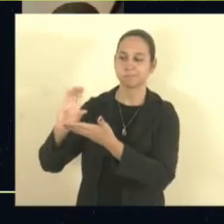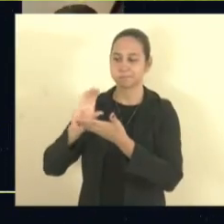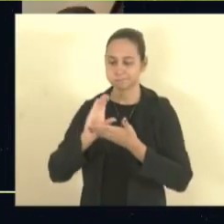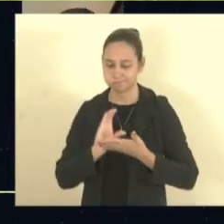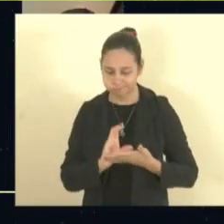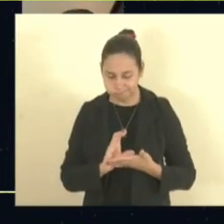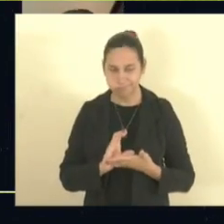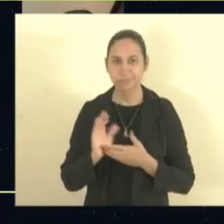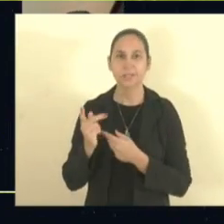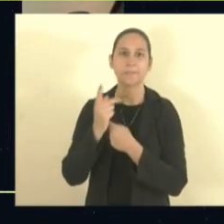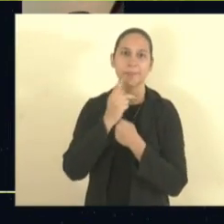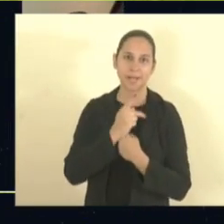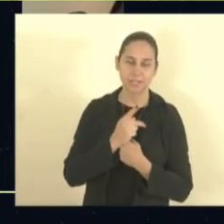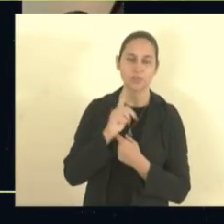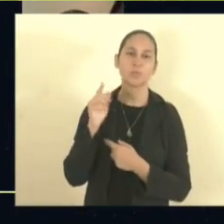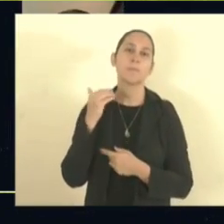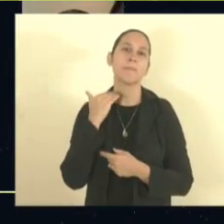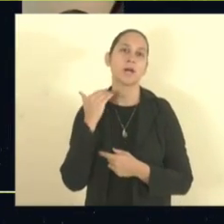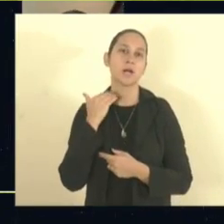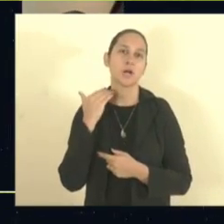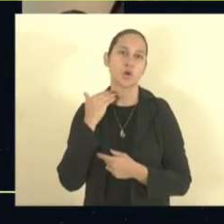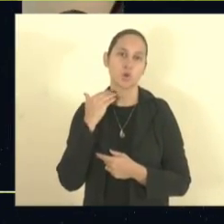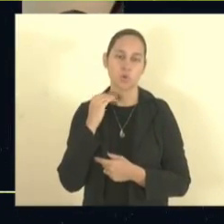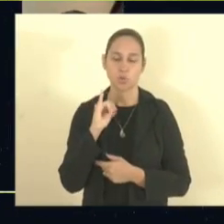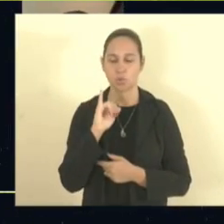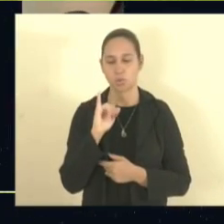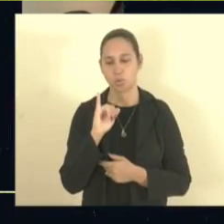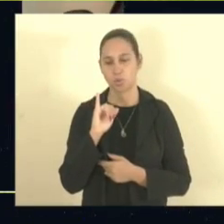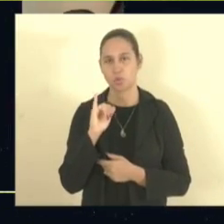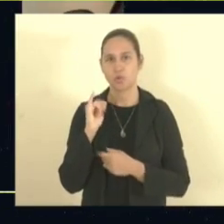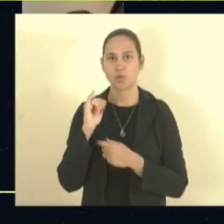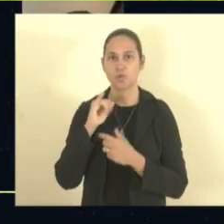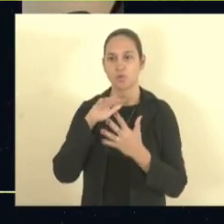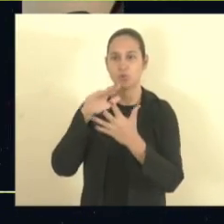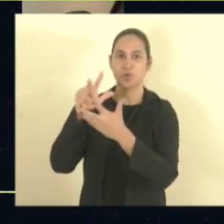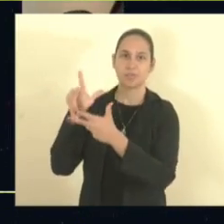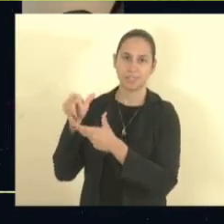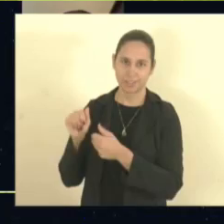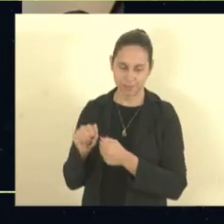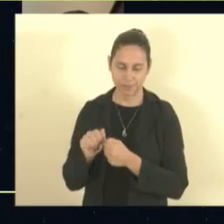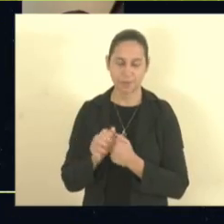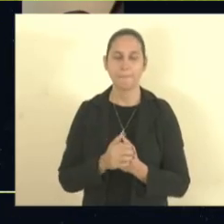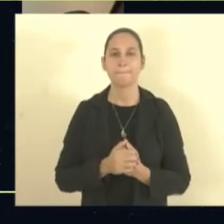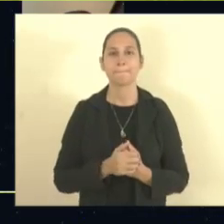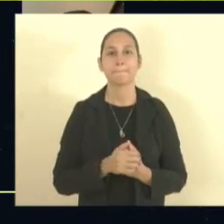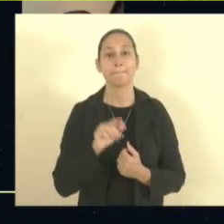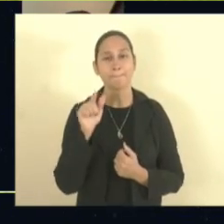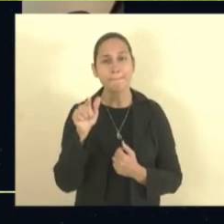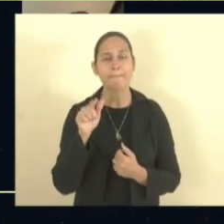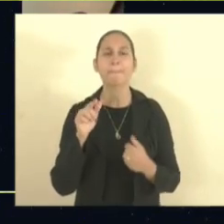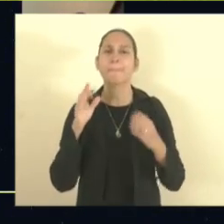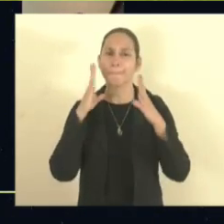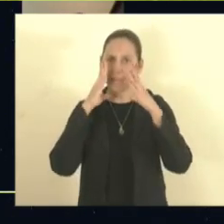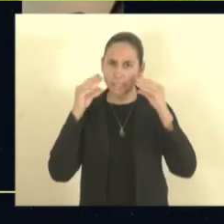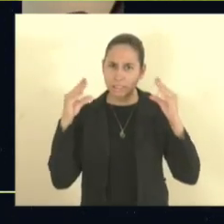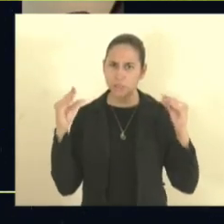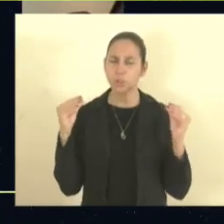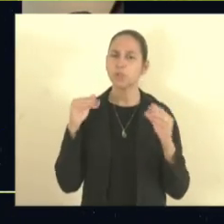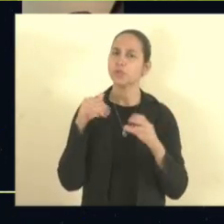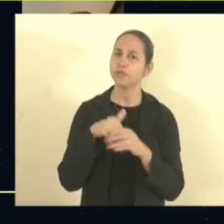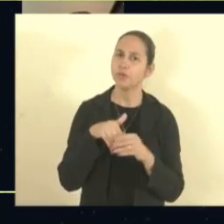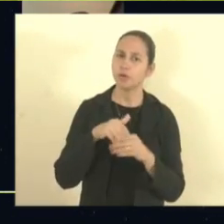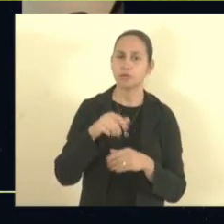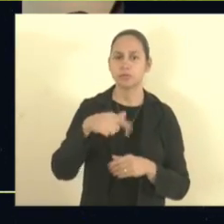do Banco Internacional. Então, gostaria, só para deixar os deputados muito, muito tranquilos no seu voto,